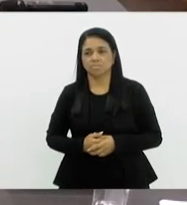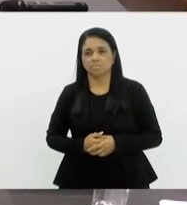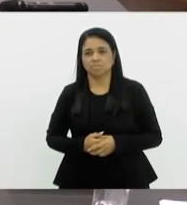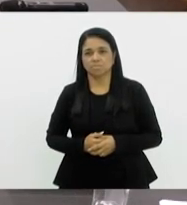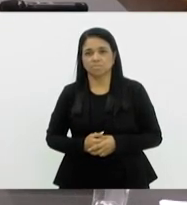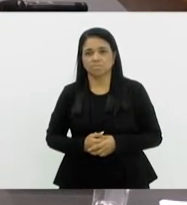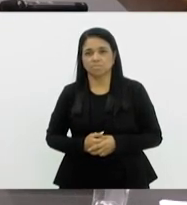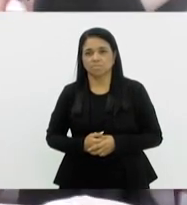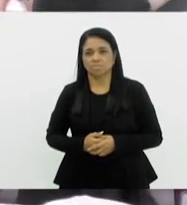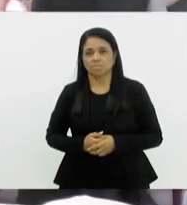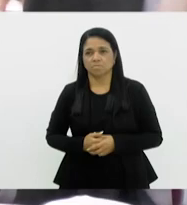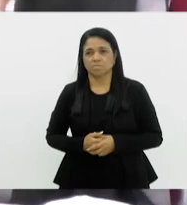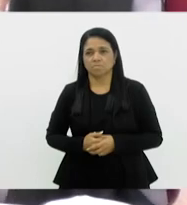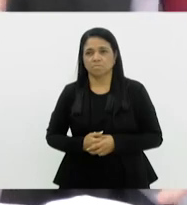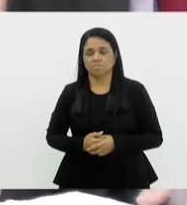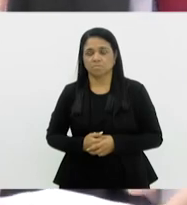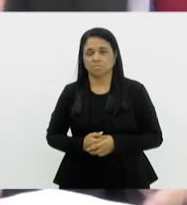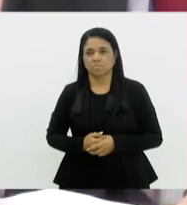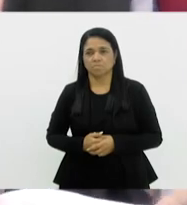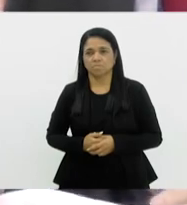Senhor presidente, tem uma...